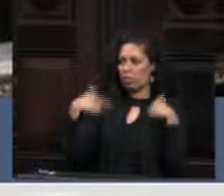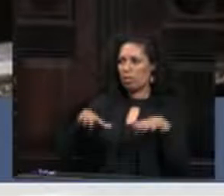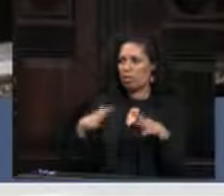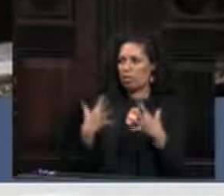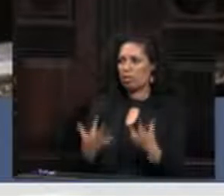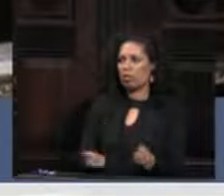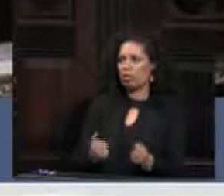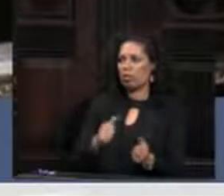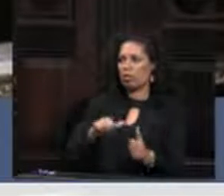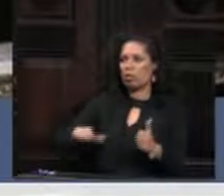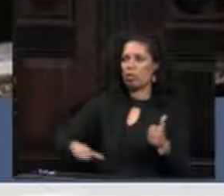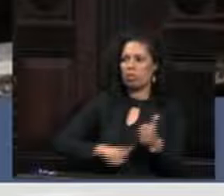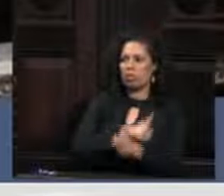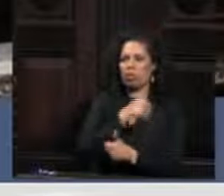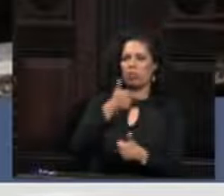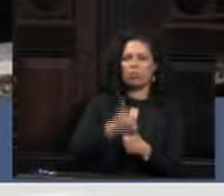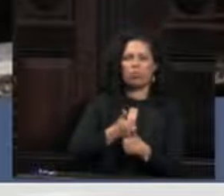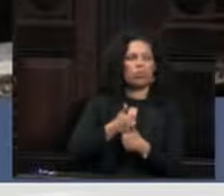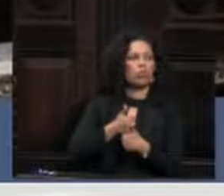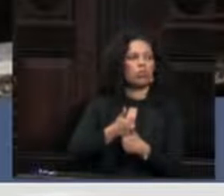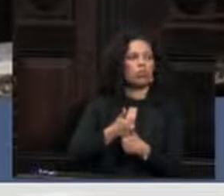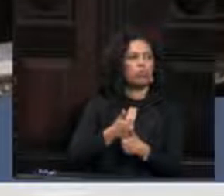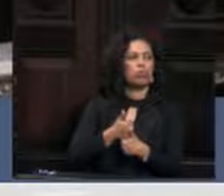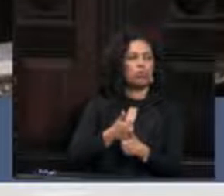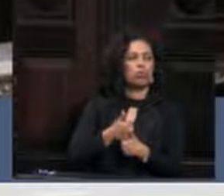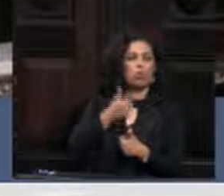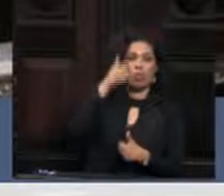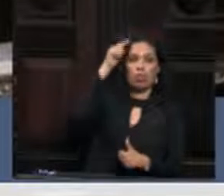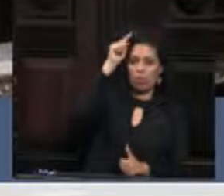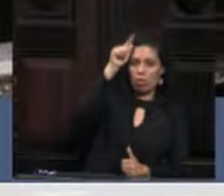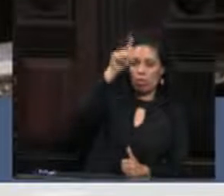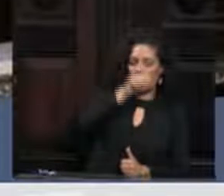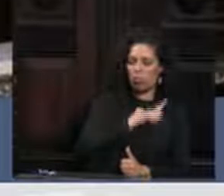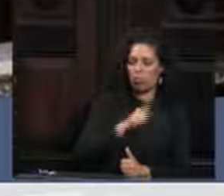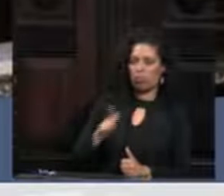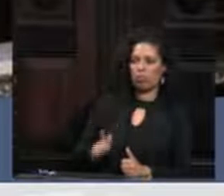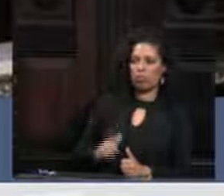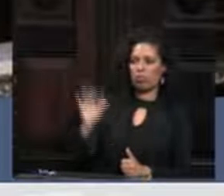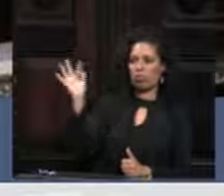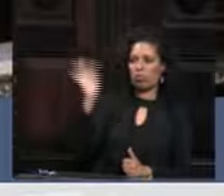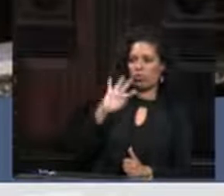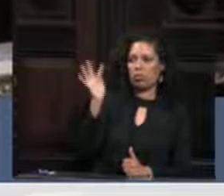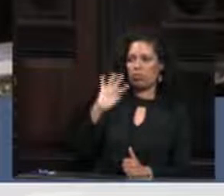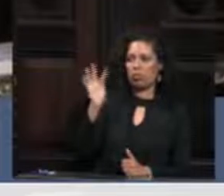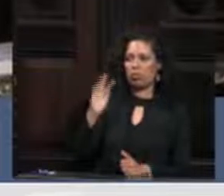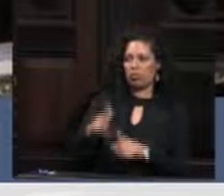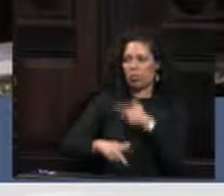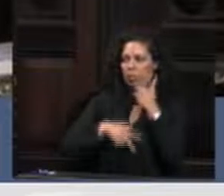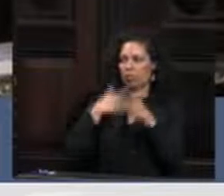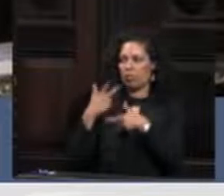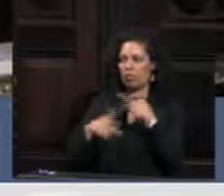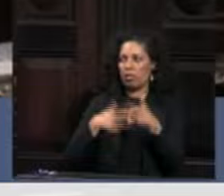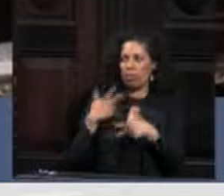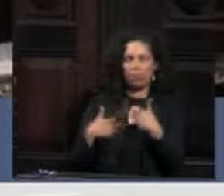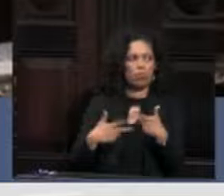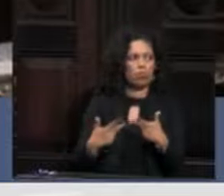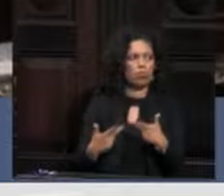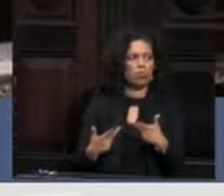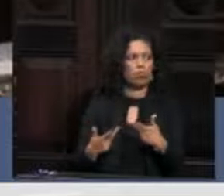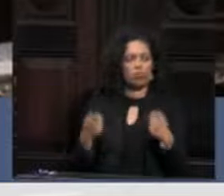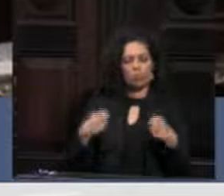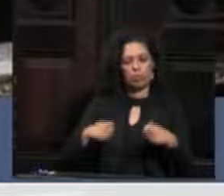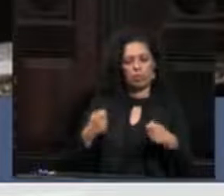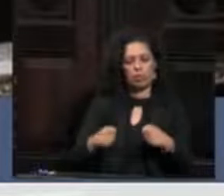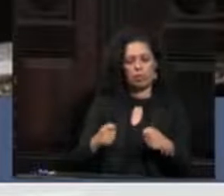substituição. Já que o governo federal fica também como garantidor que haja a